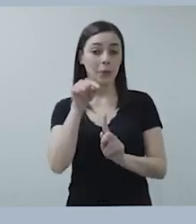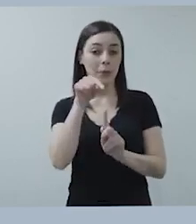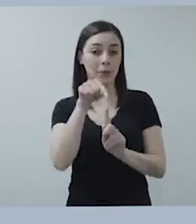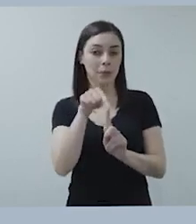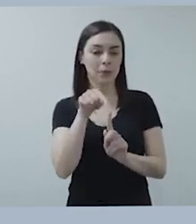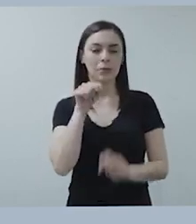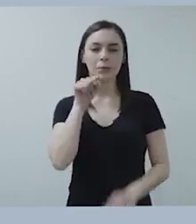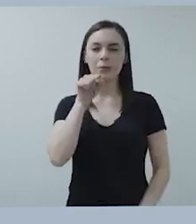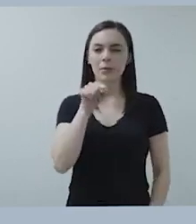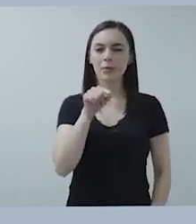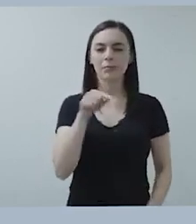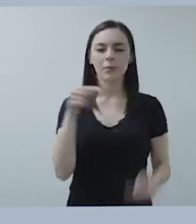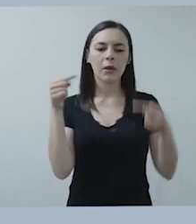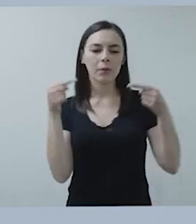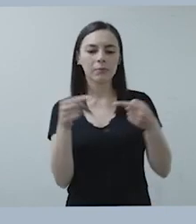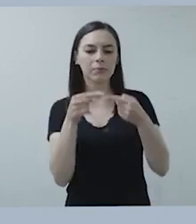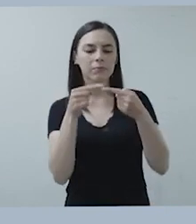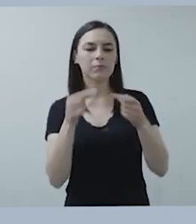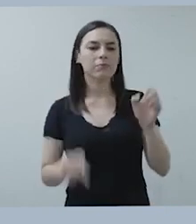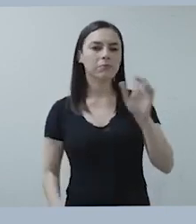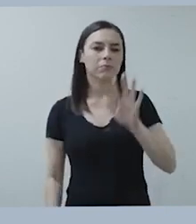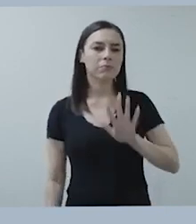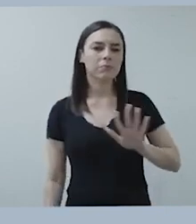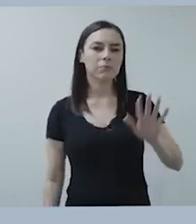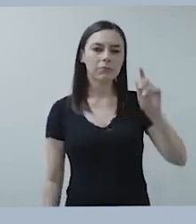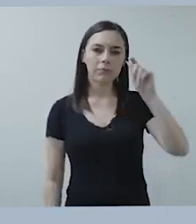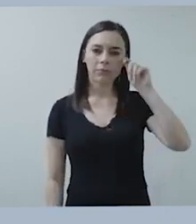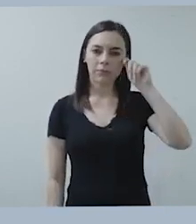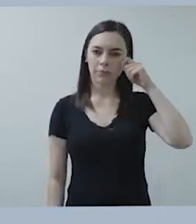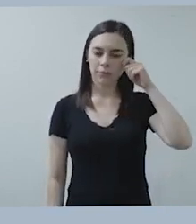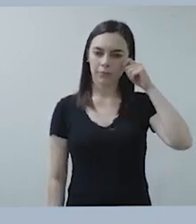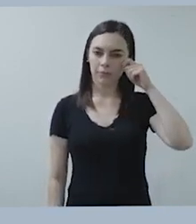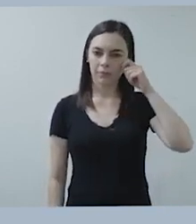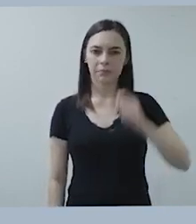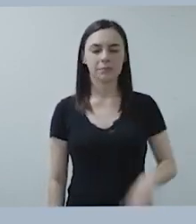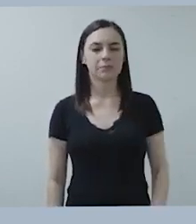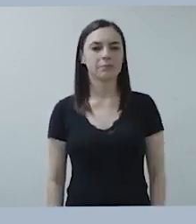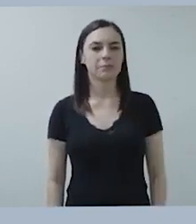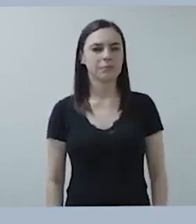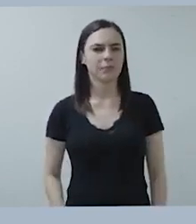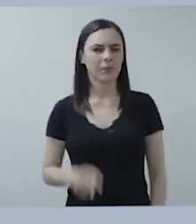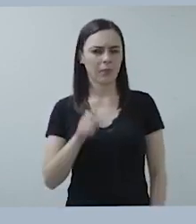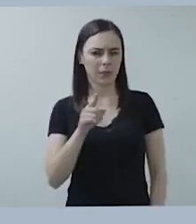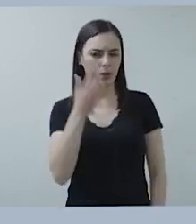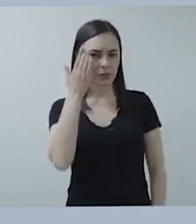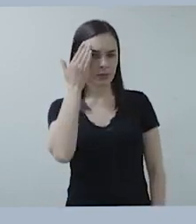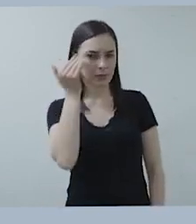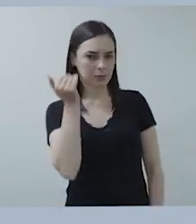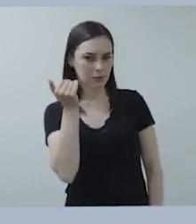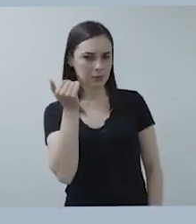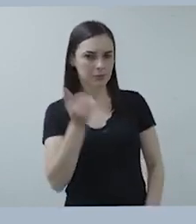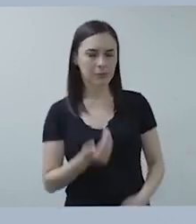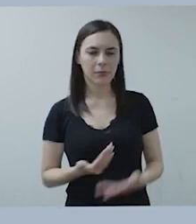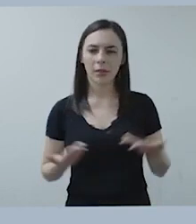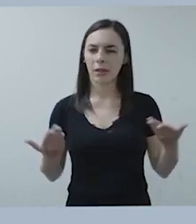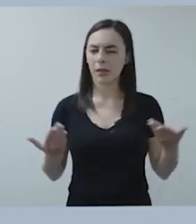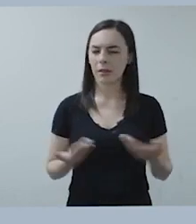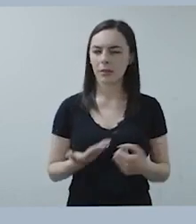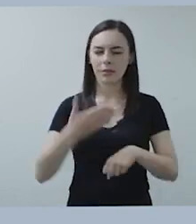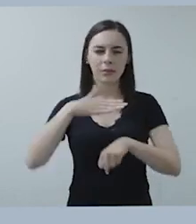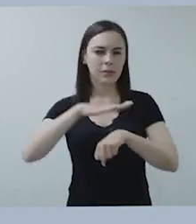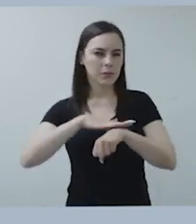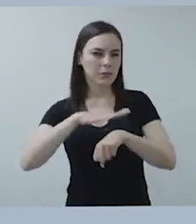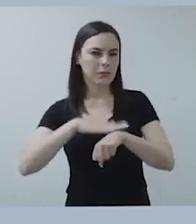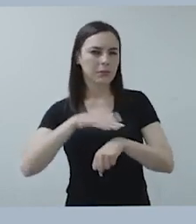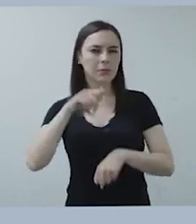encontre a sombra do galo. Vocês já sabem? Eu vou dar um tempinho